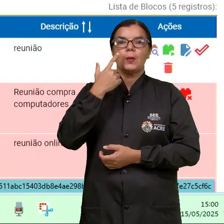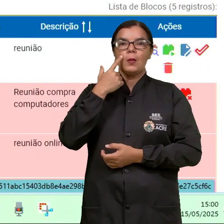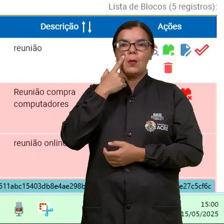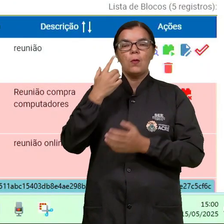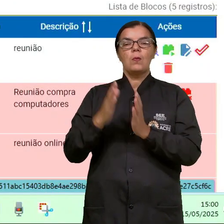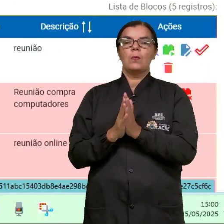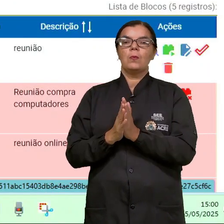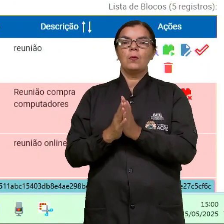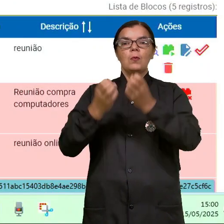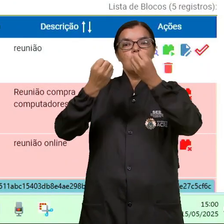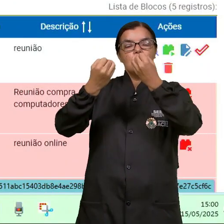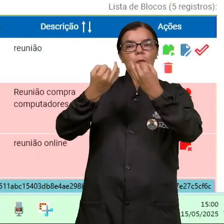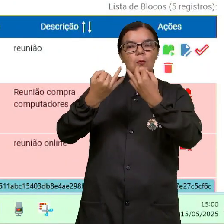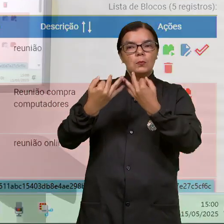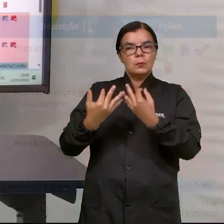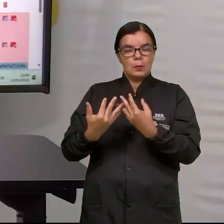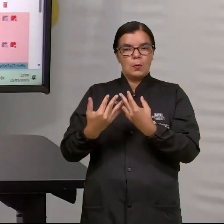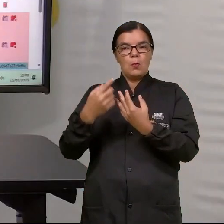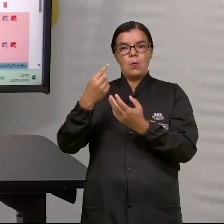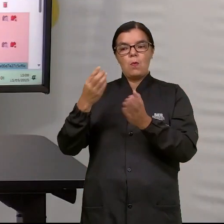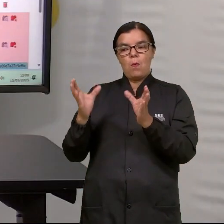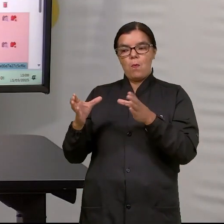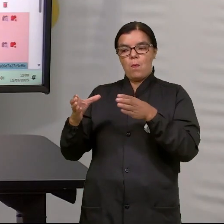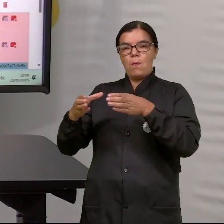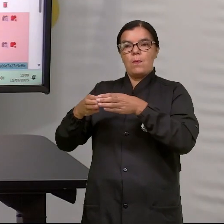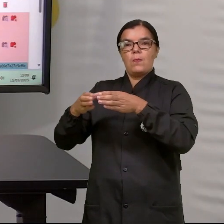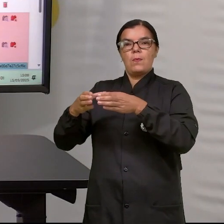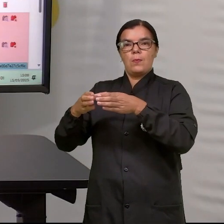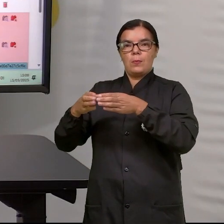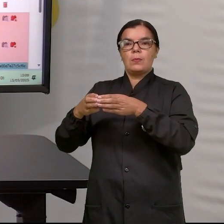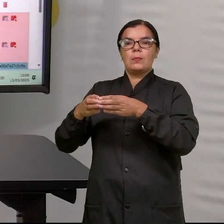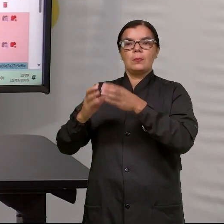colocar eu vou criar um grupo,